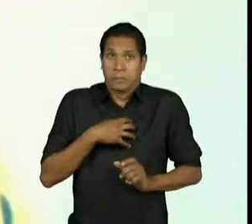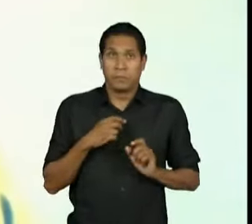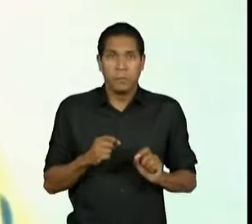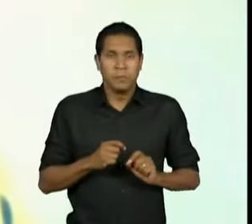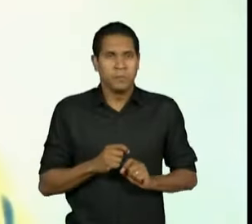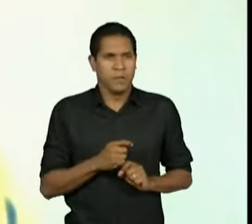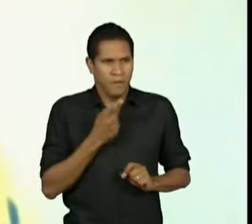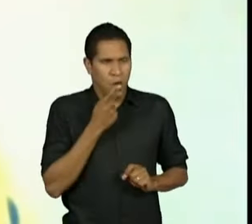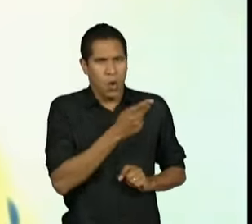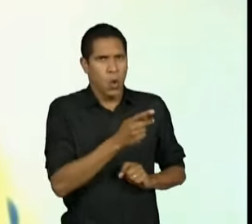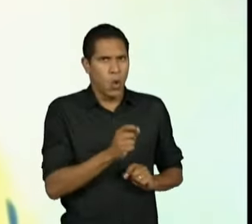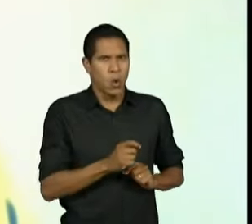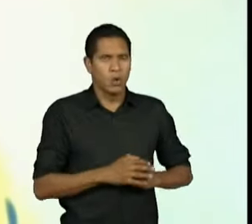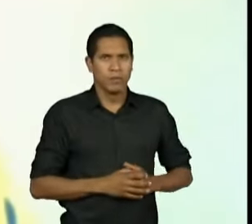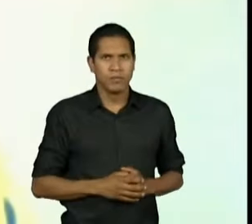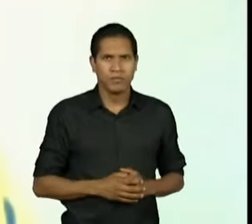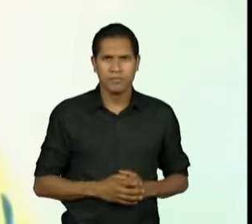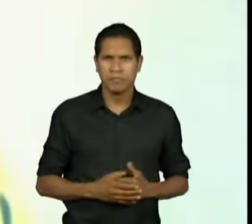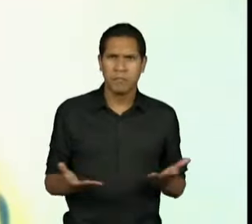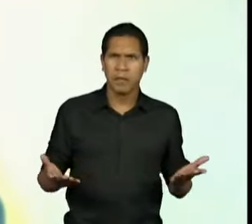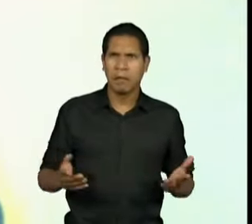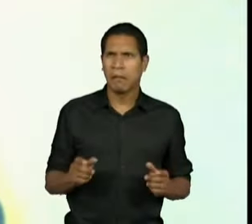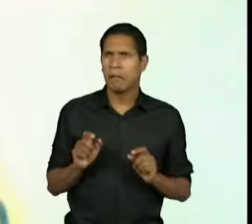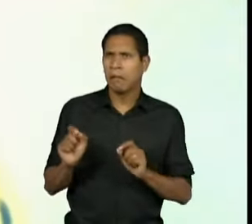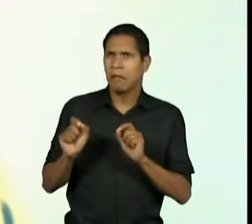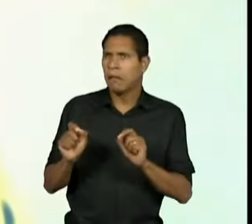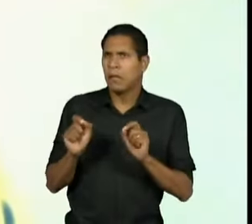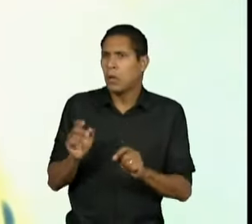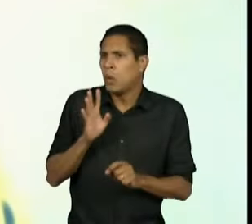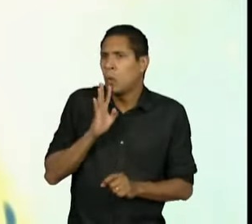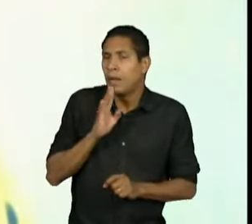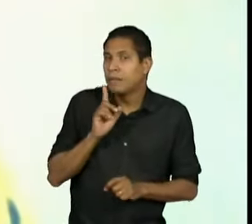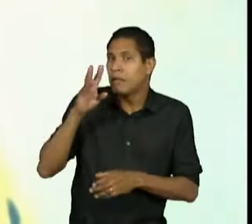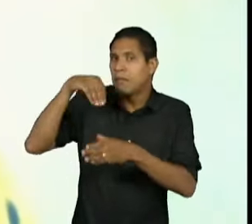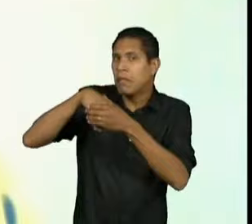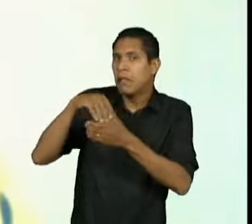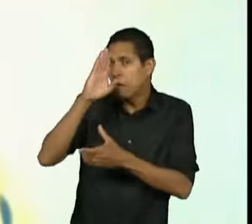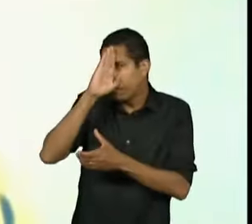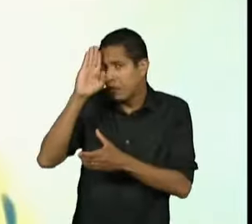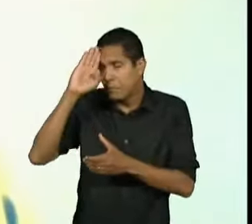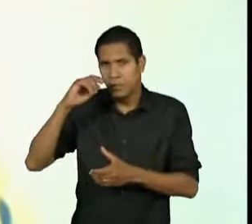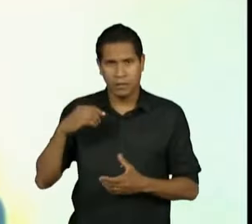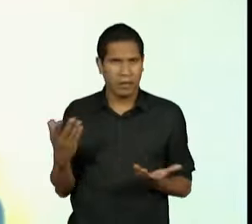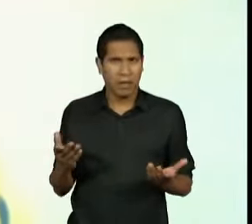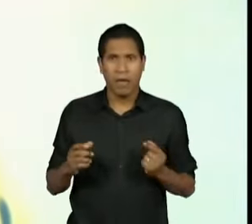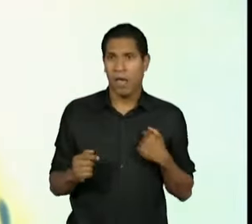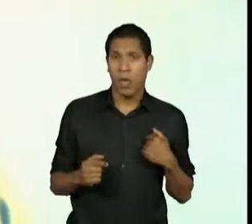dizendo para mim, mas quem que a senhora conhece lá na academia? Eu conheço fulano,